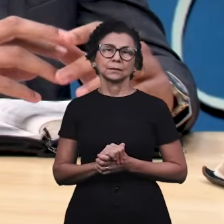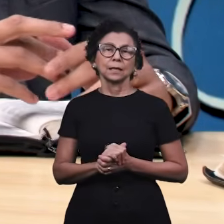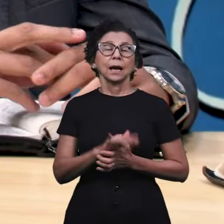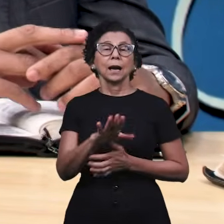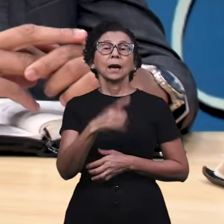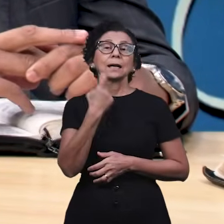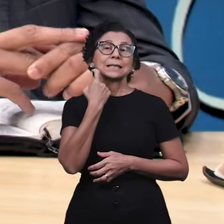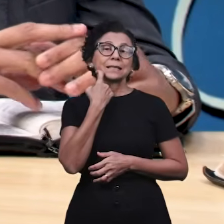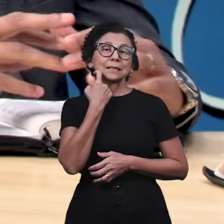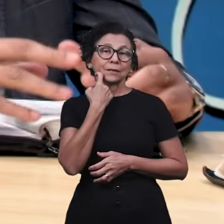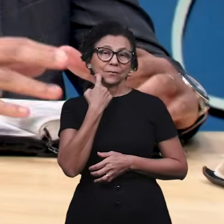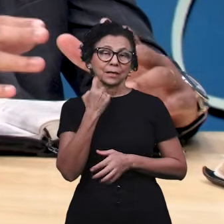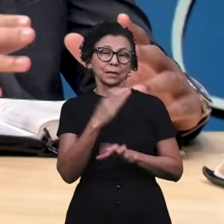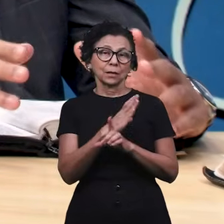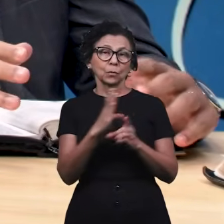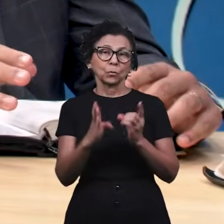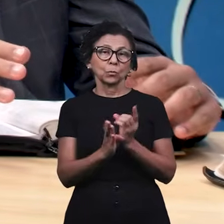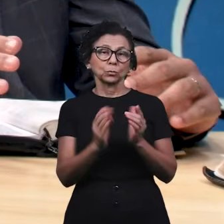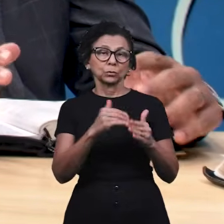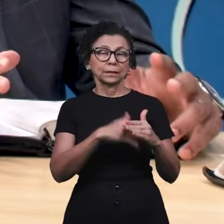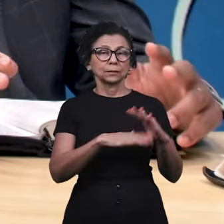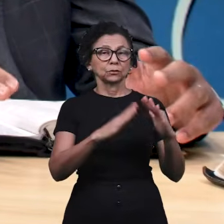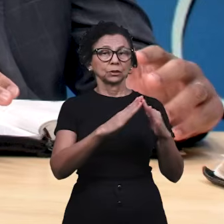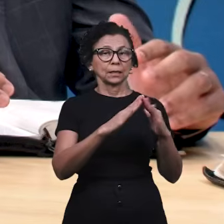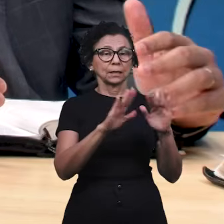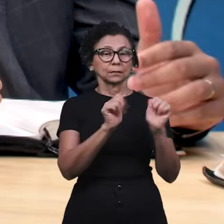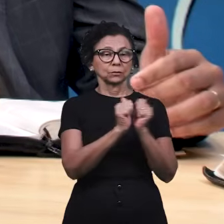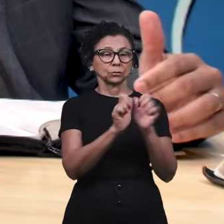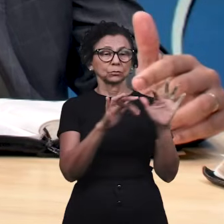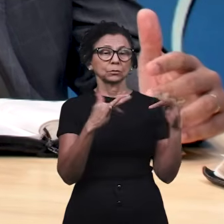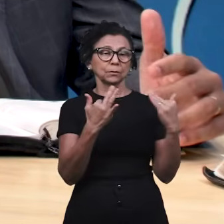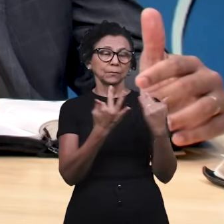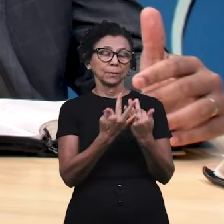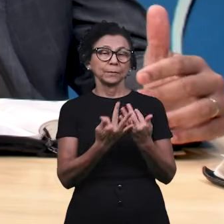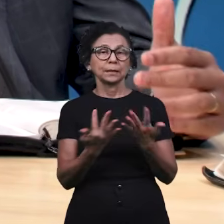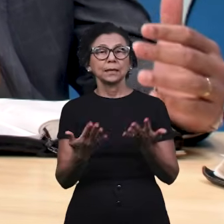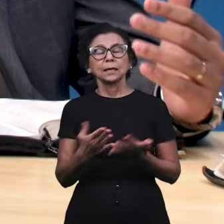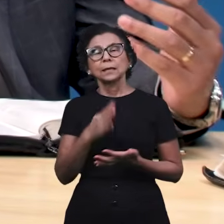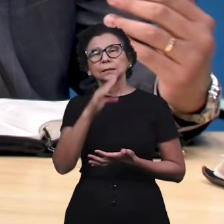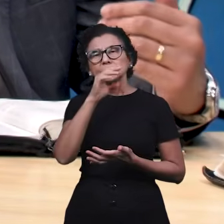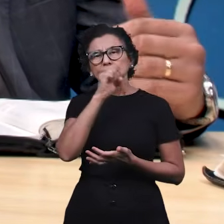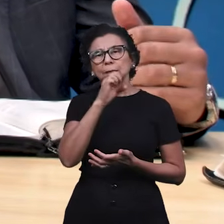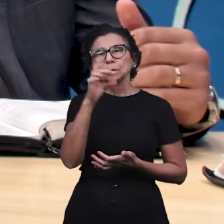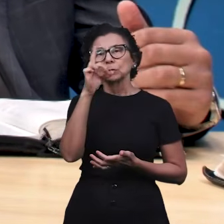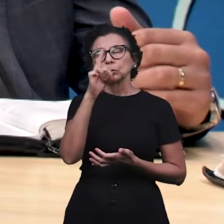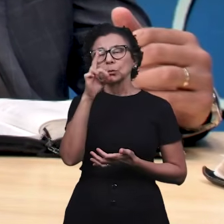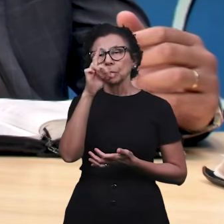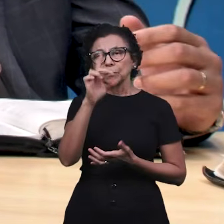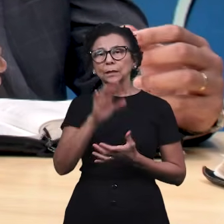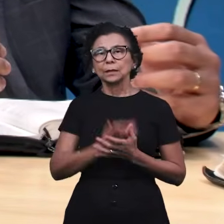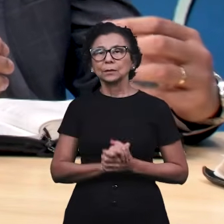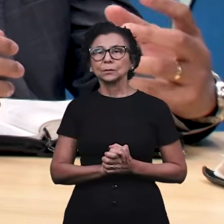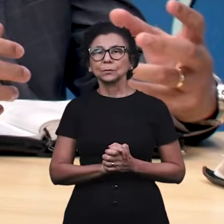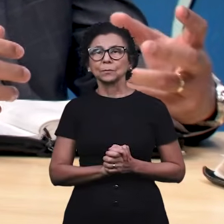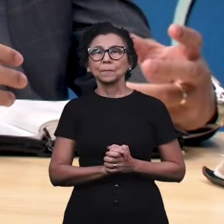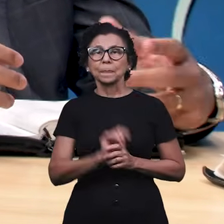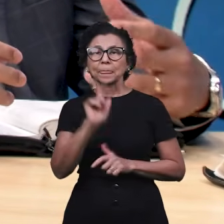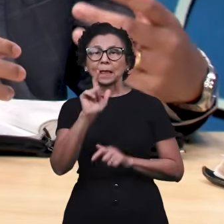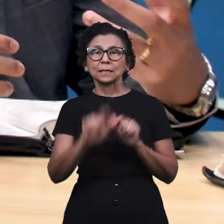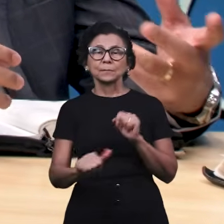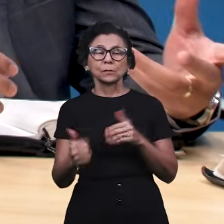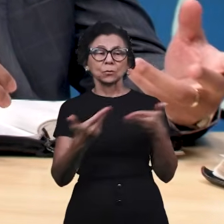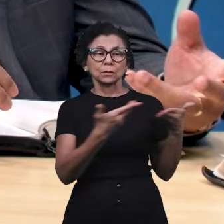às sextas-feiras. Sábado e domingo são dias onde são separados para o convidado, que são louvores que vão